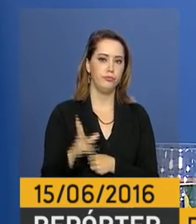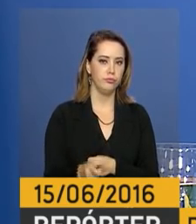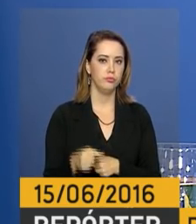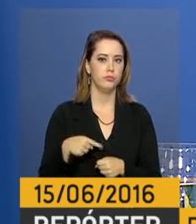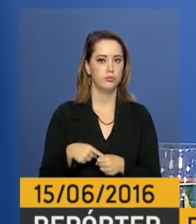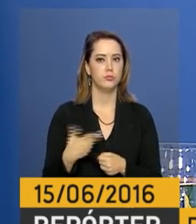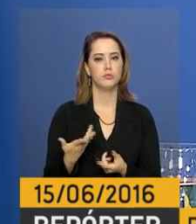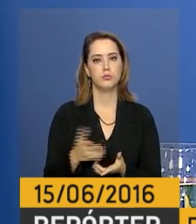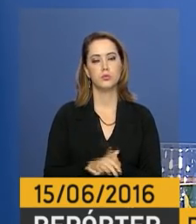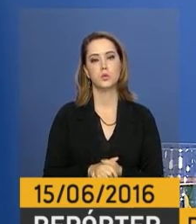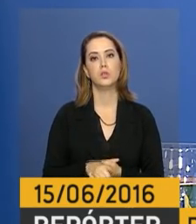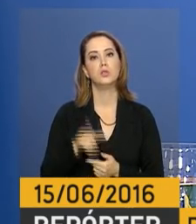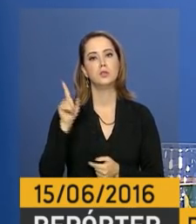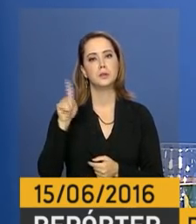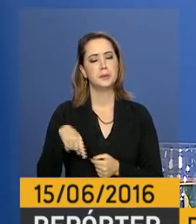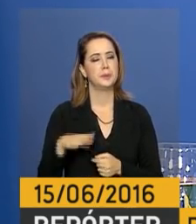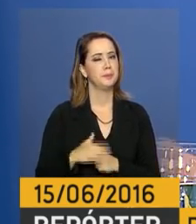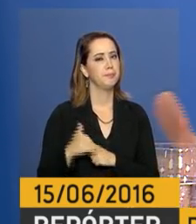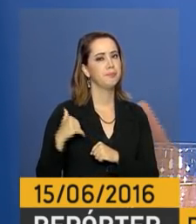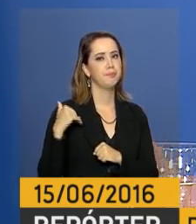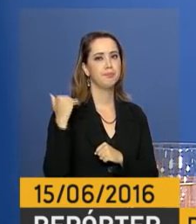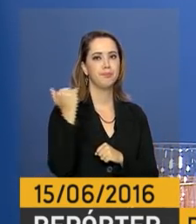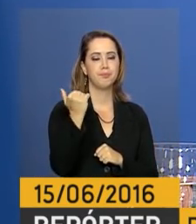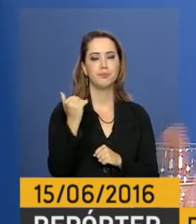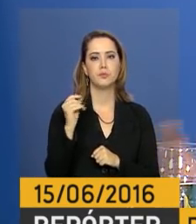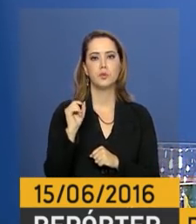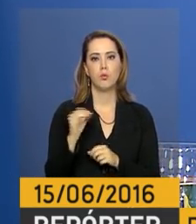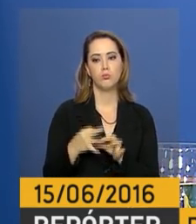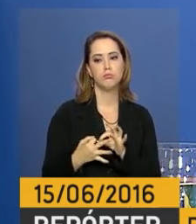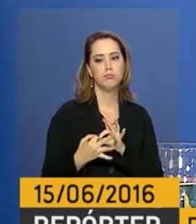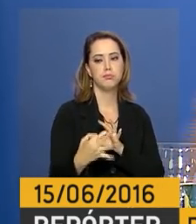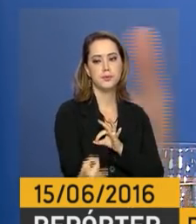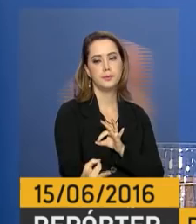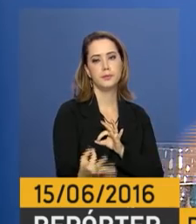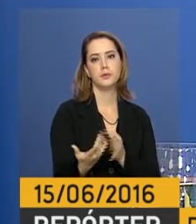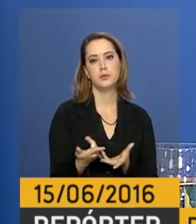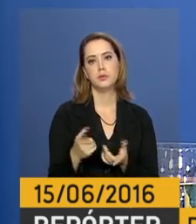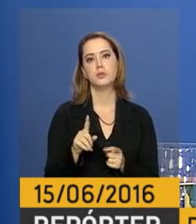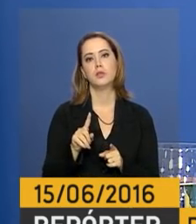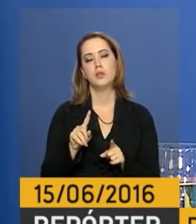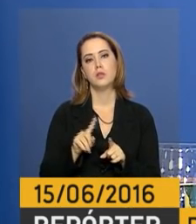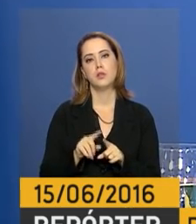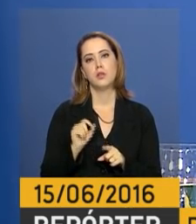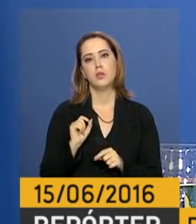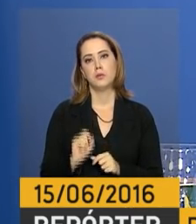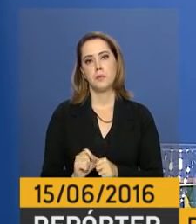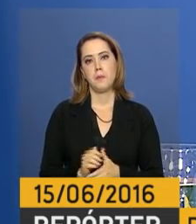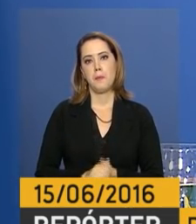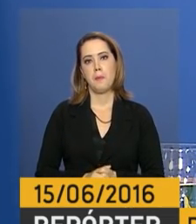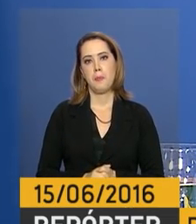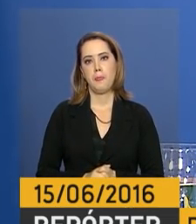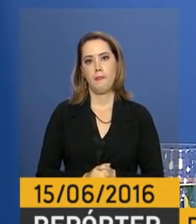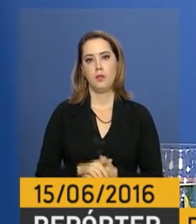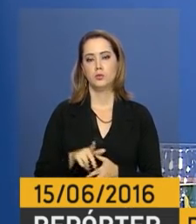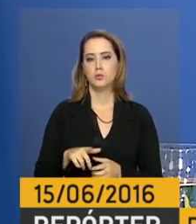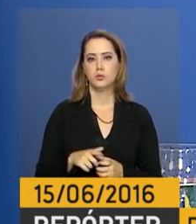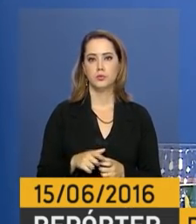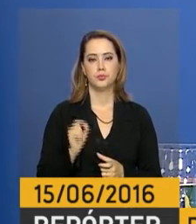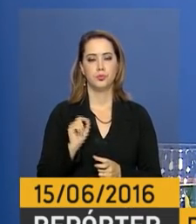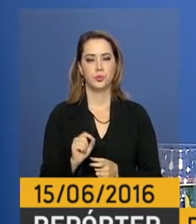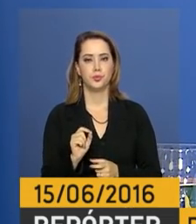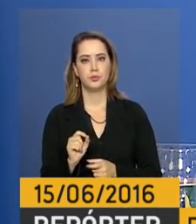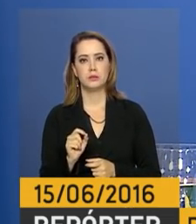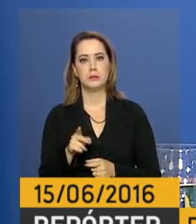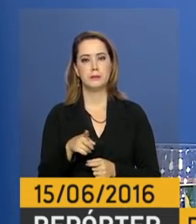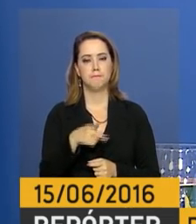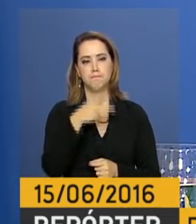que é muito maior o prazo do que a o a grande maioria